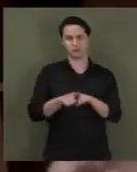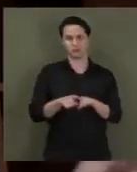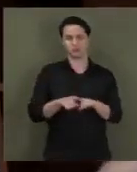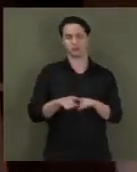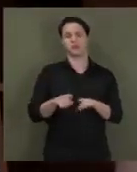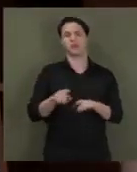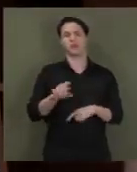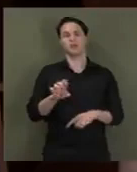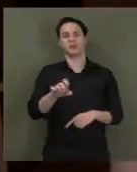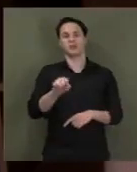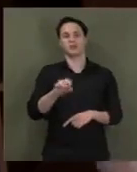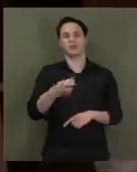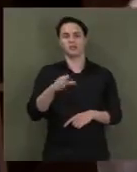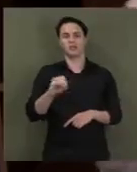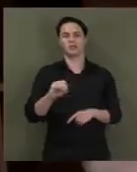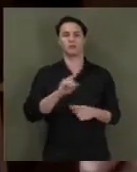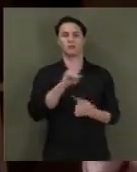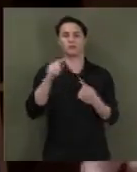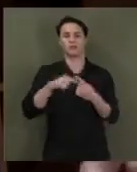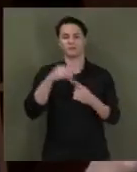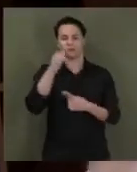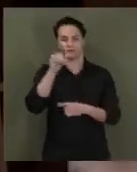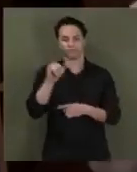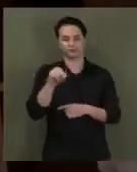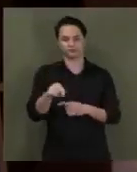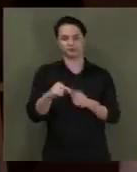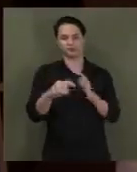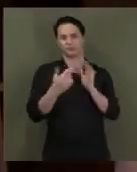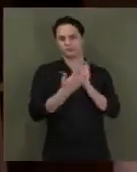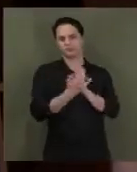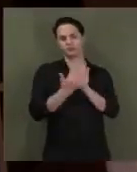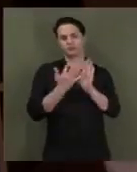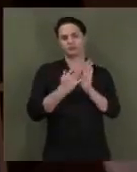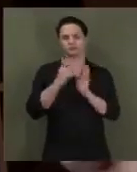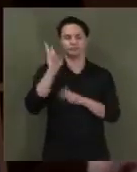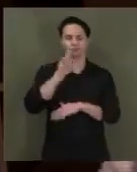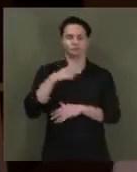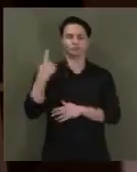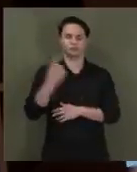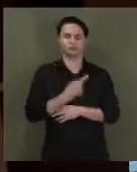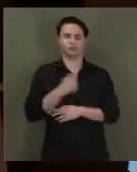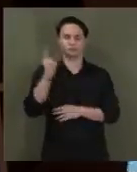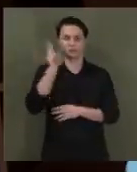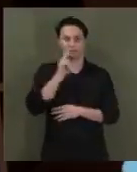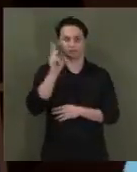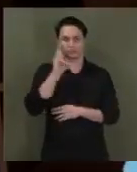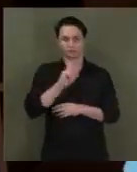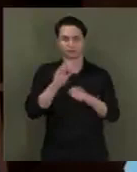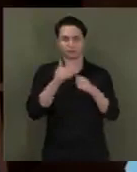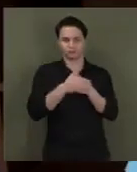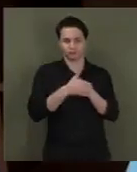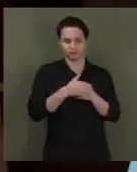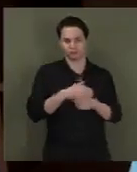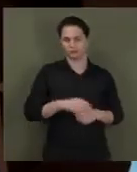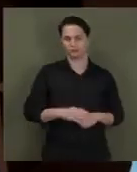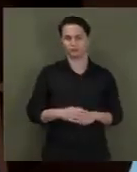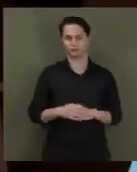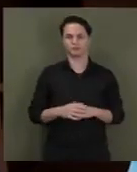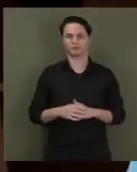exceção para evitar que essas páginas tristes da nossa história sejam